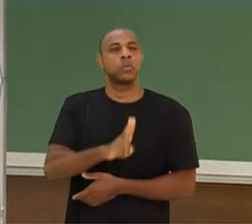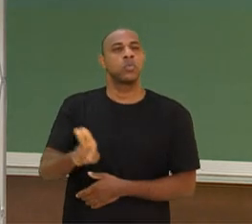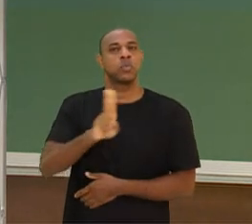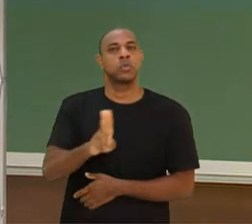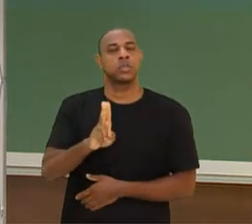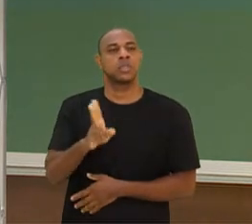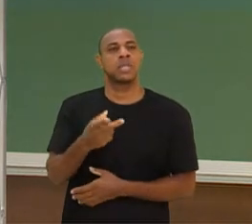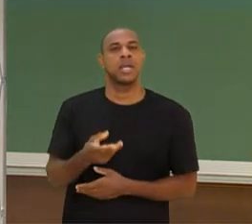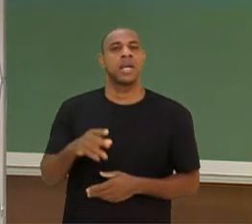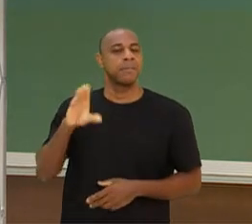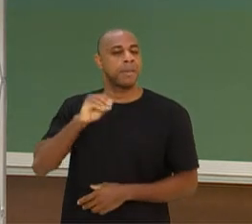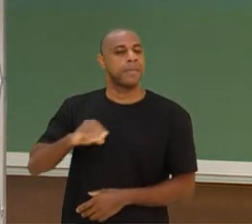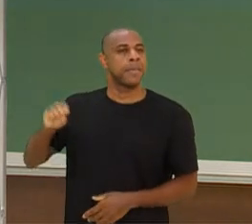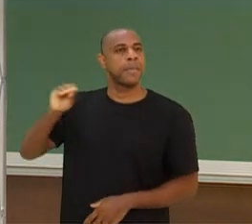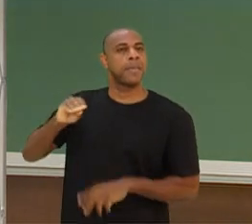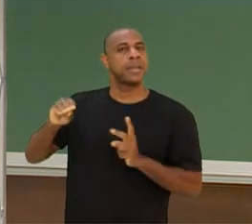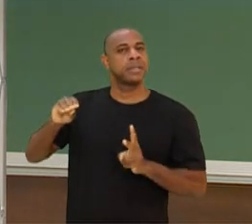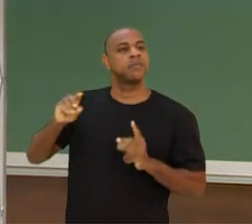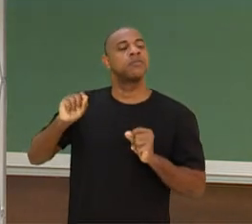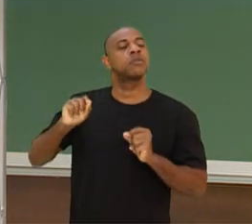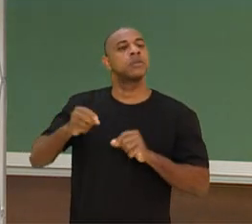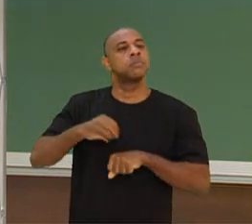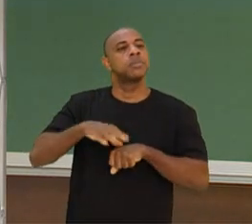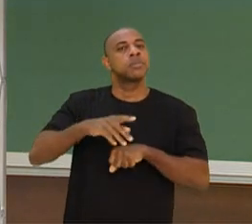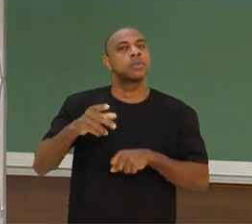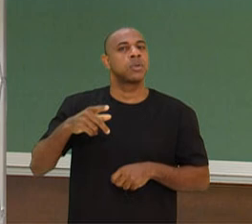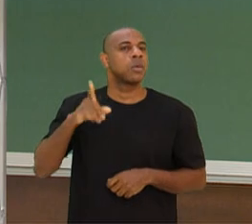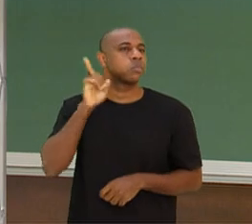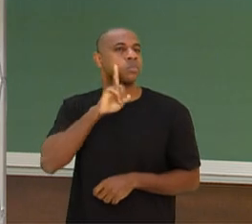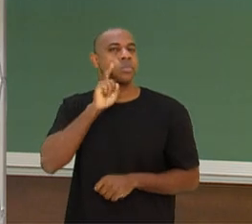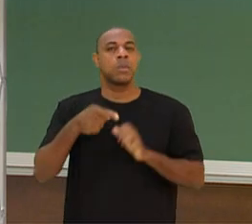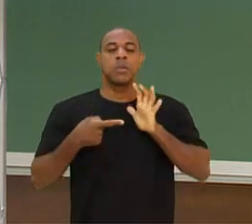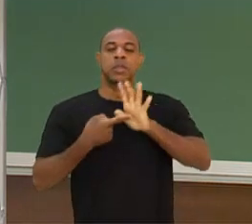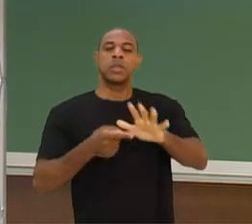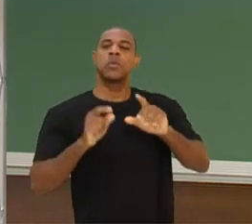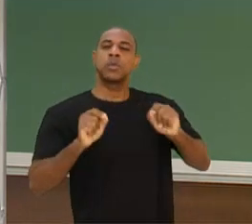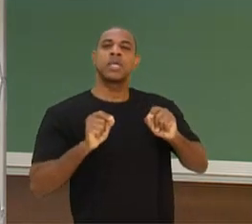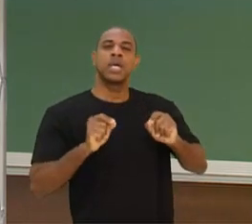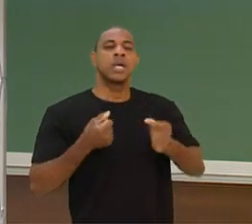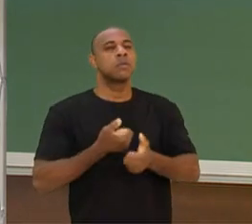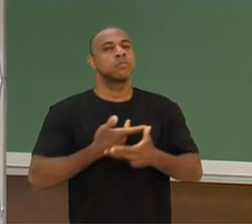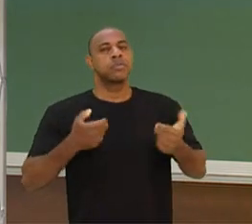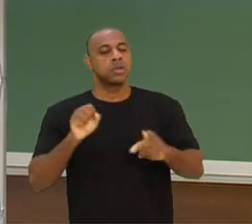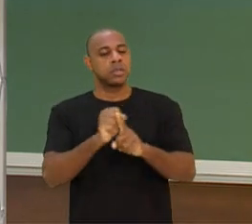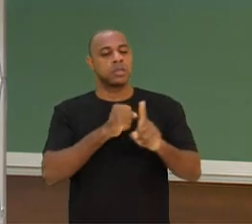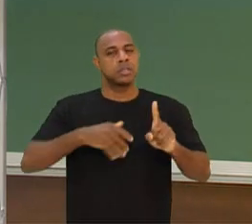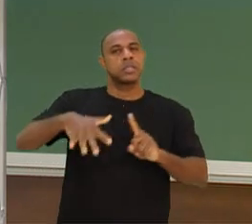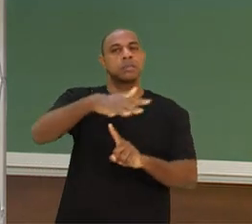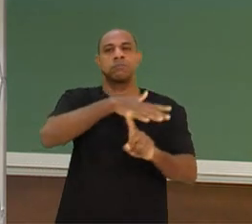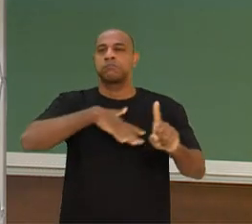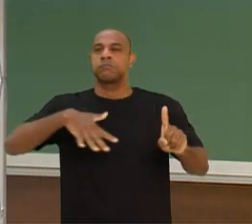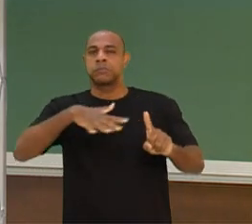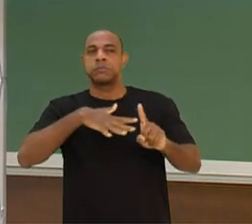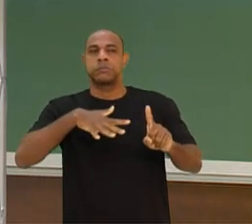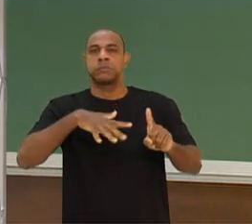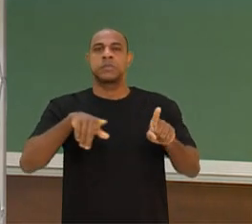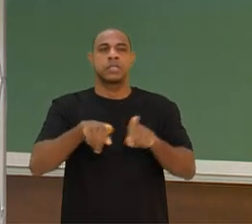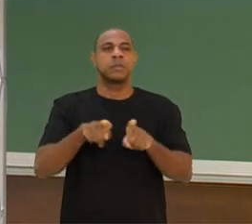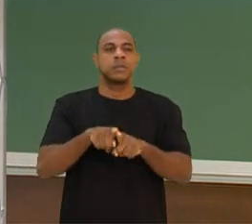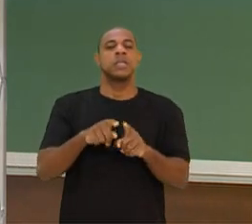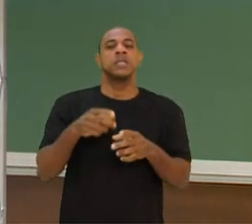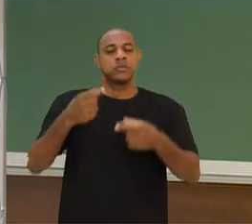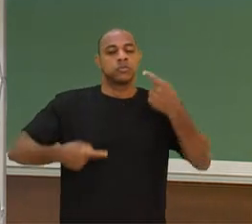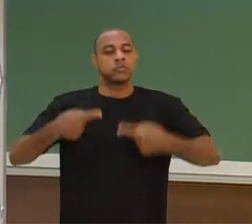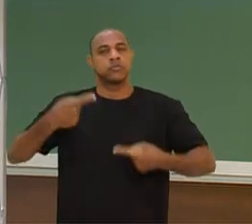dele, a fala dele, principalmente com os americanos, mostrando os aspectos sociais, econômicos e